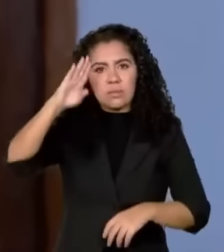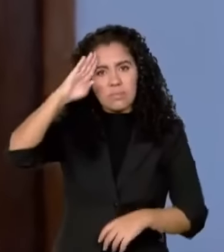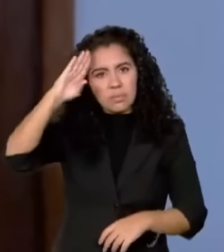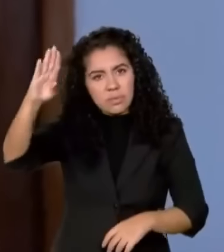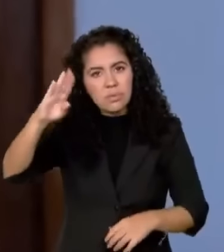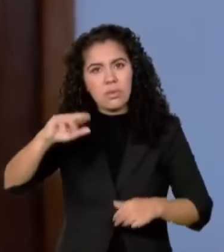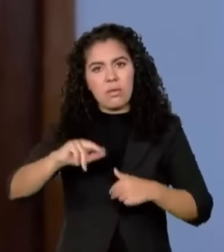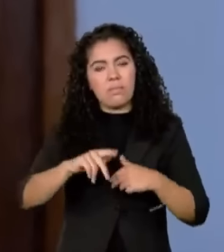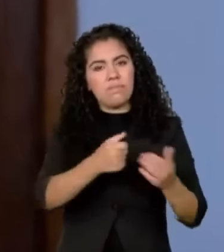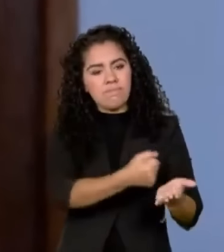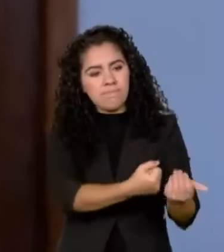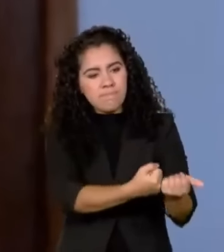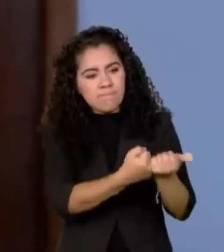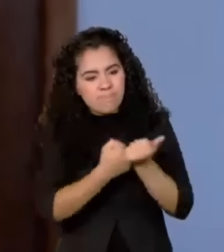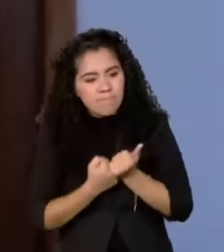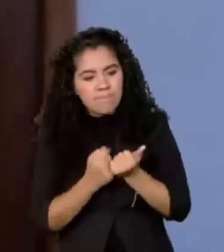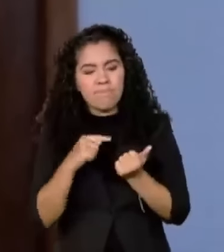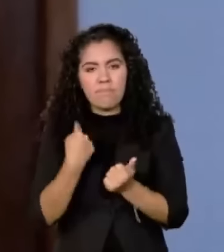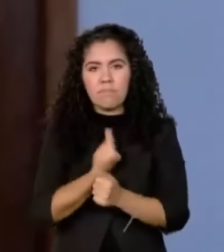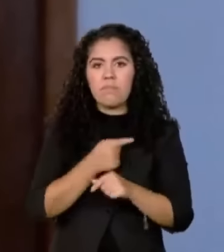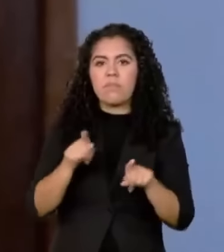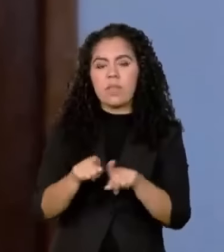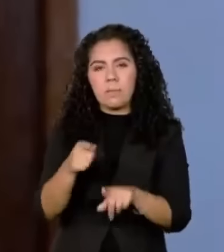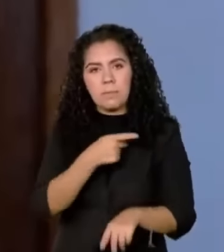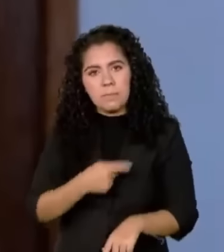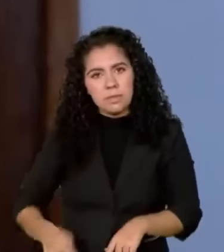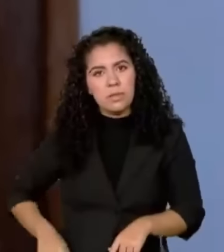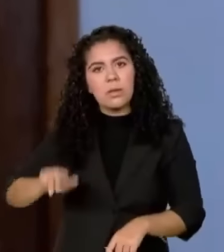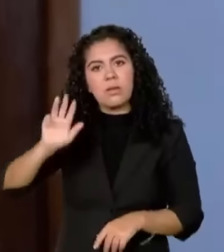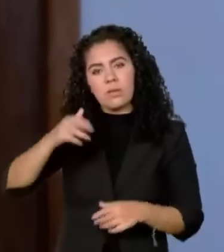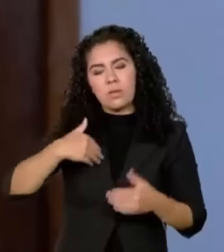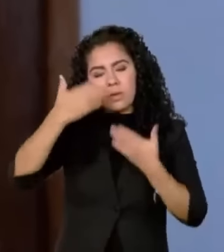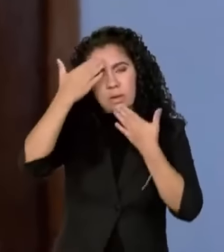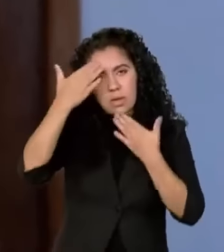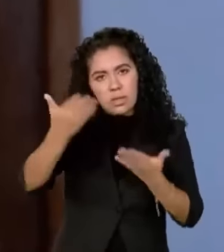muito importantes, mobilizadas e estão aqui mobilizadas, e agradeço muito esse esforço conjunto. Obrigado.